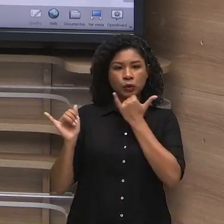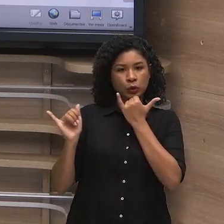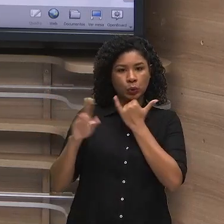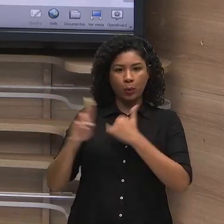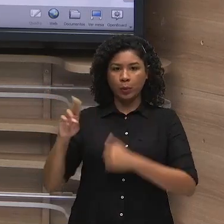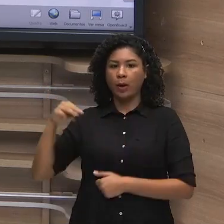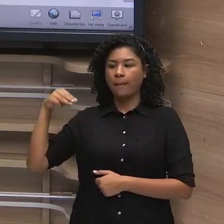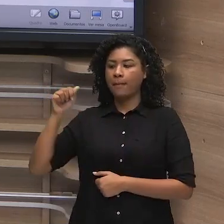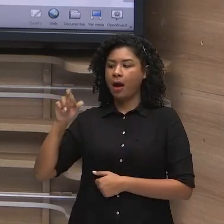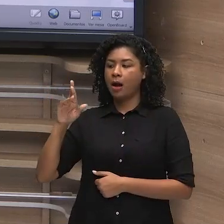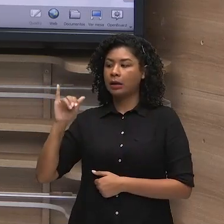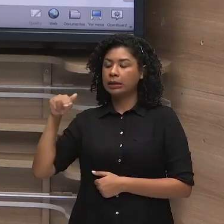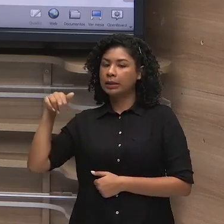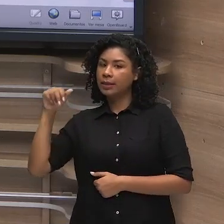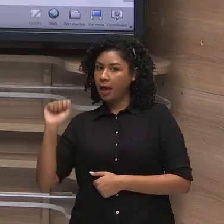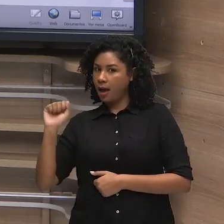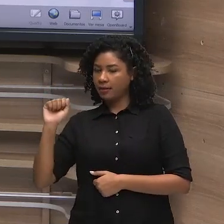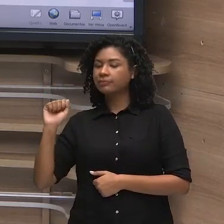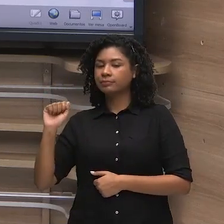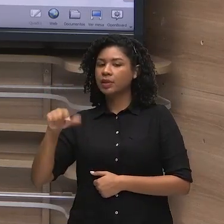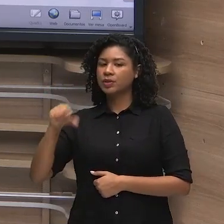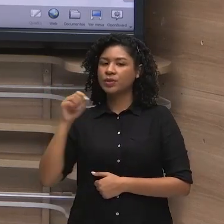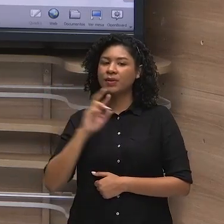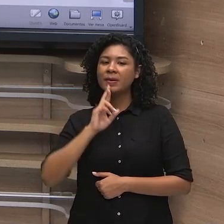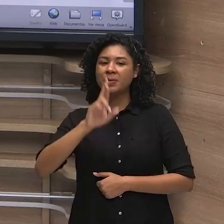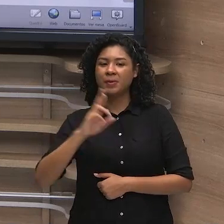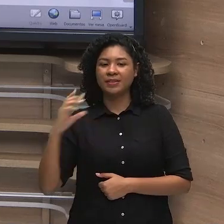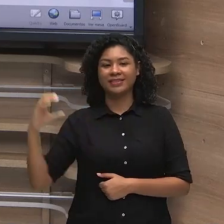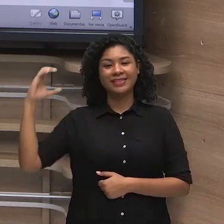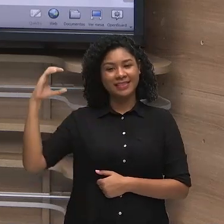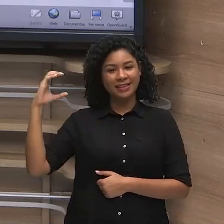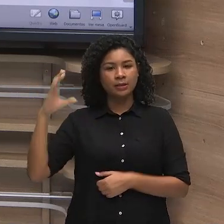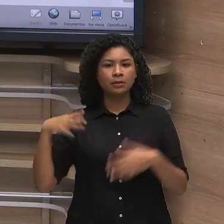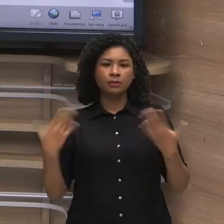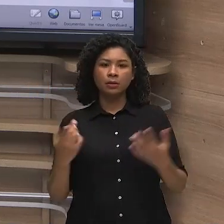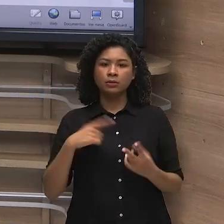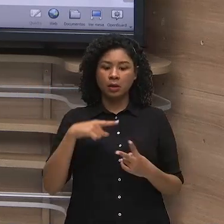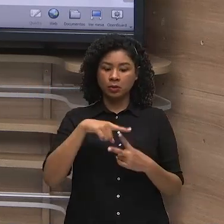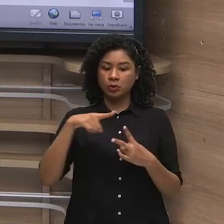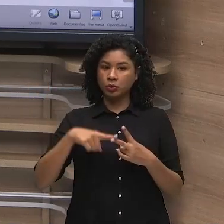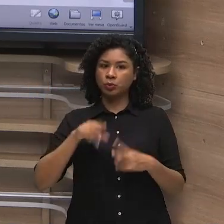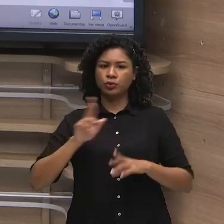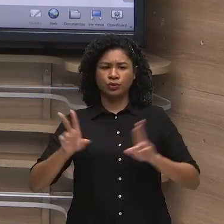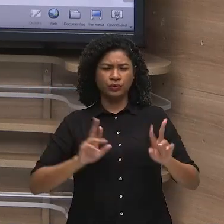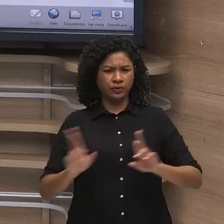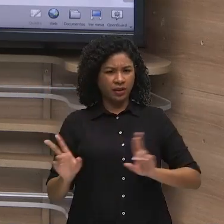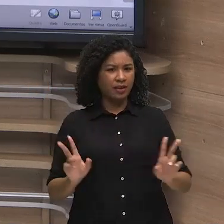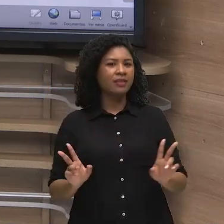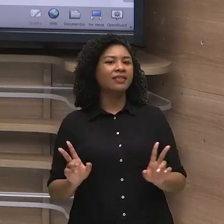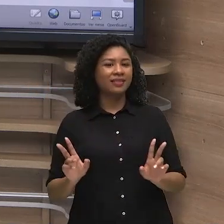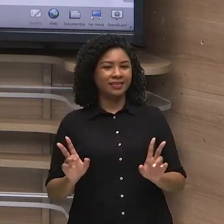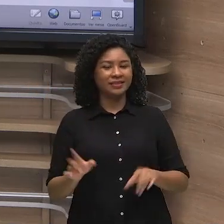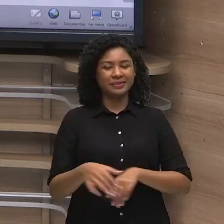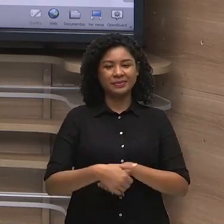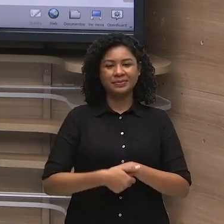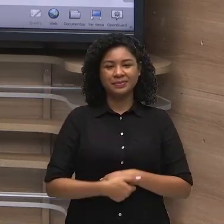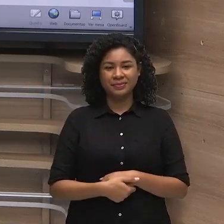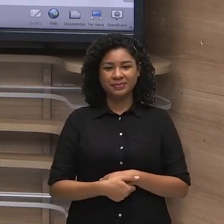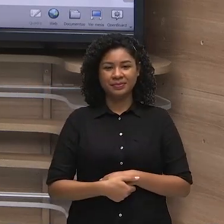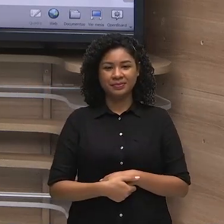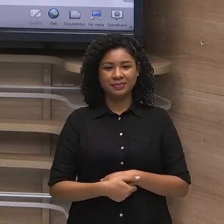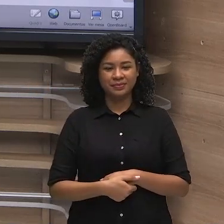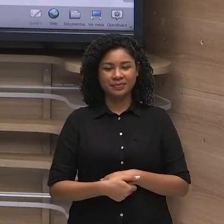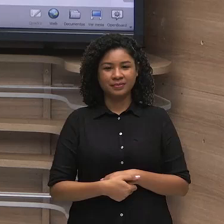perdoe, disse para nós que é letra C. Então, já temos aí duas respostas diferentes na quarta